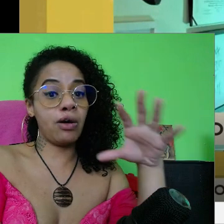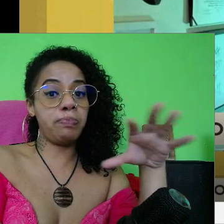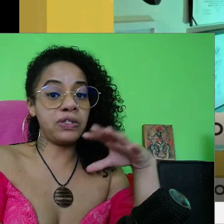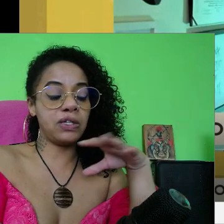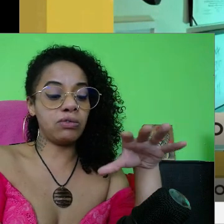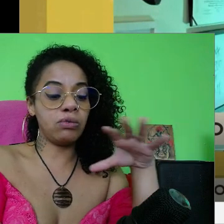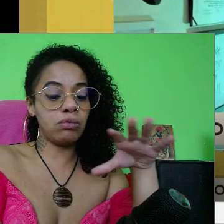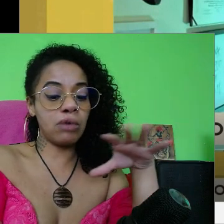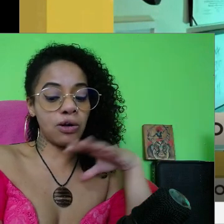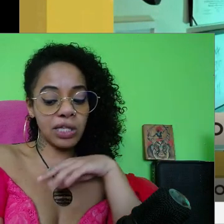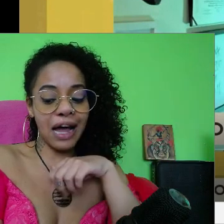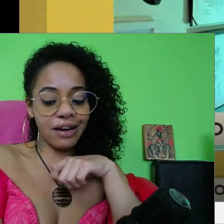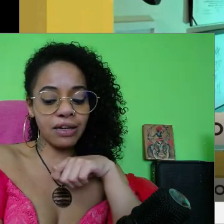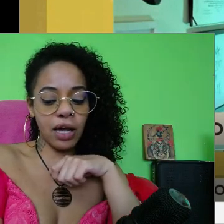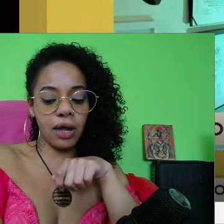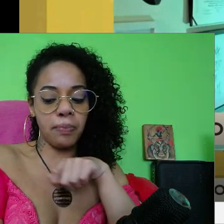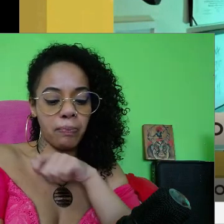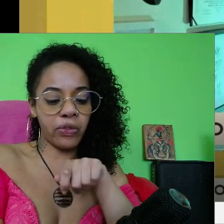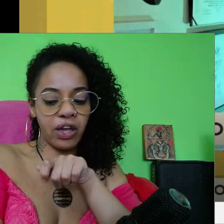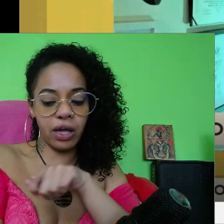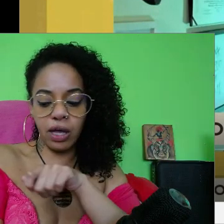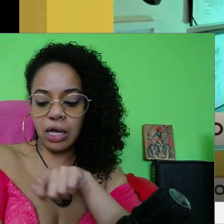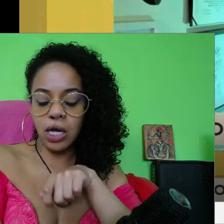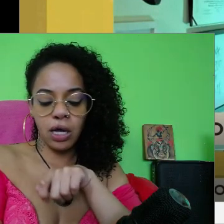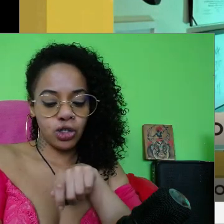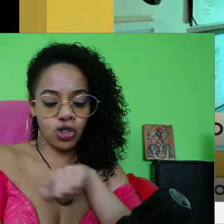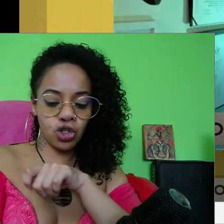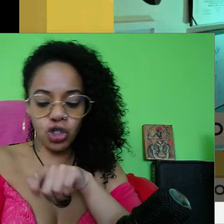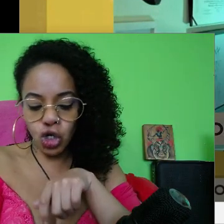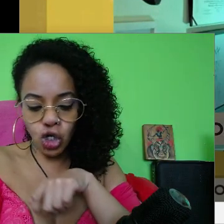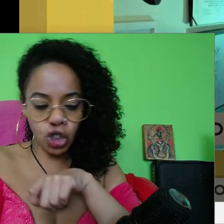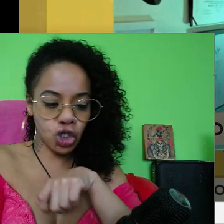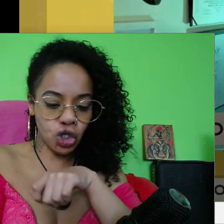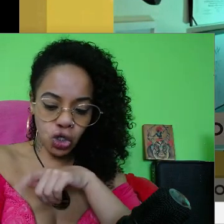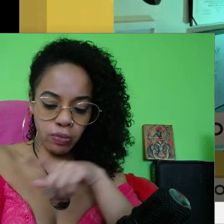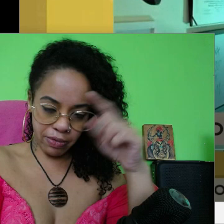uma coisa que eu preciso anotar aqui para poder